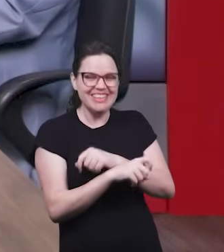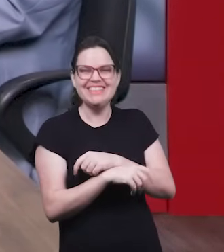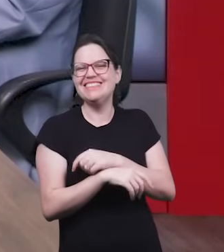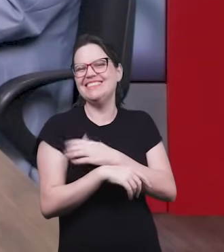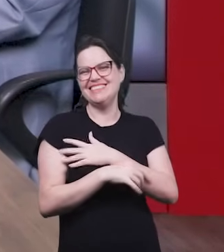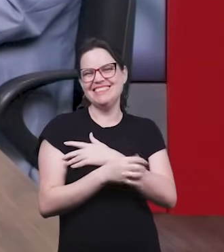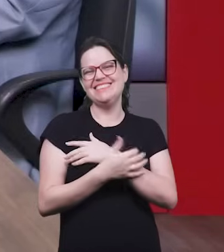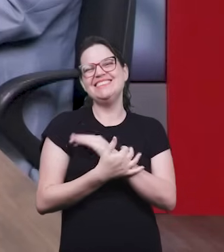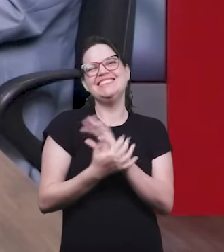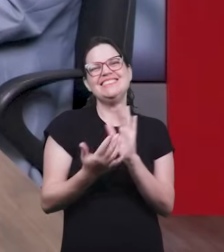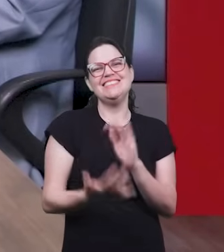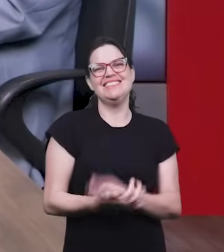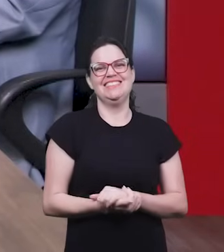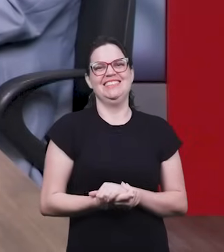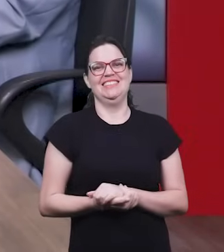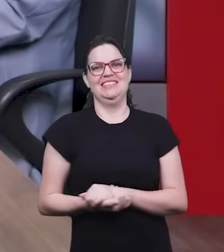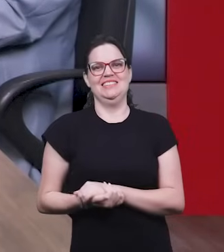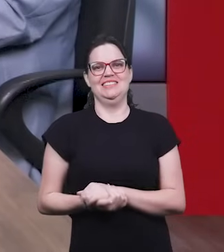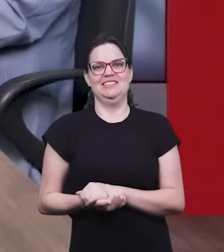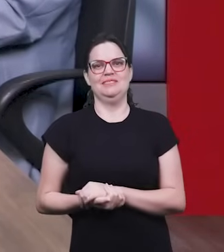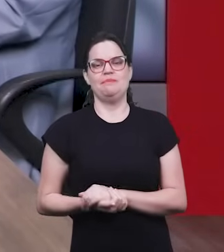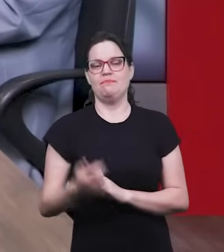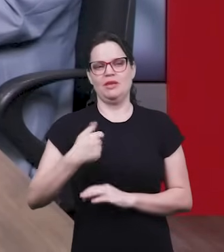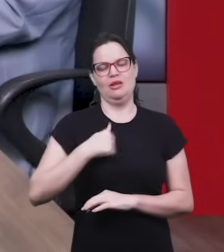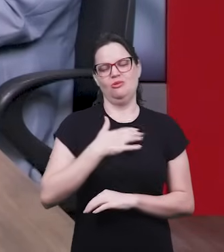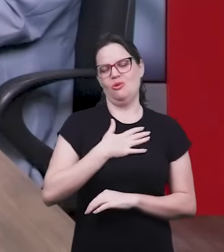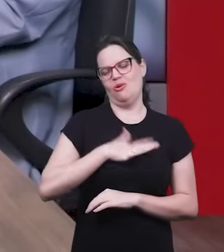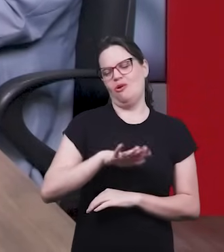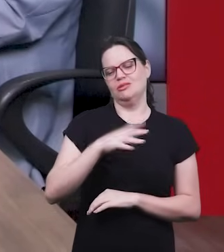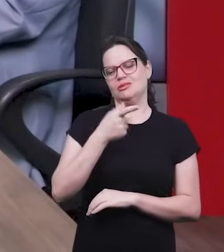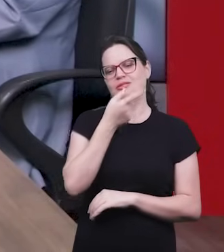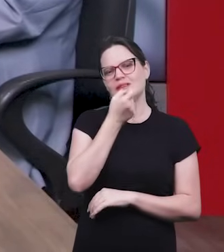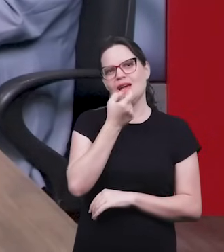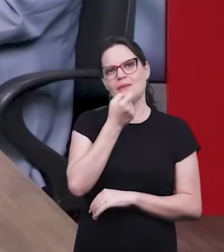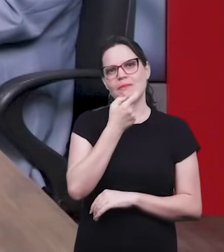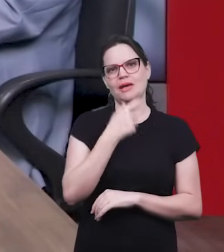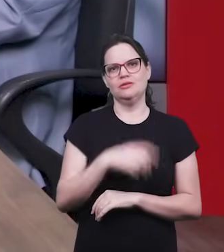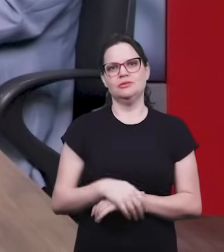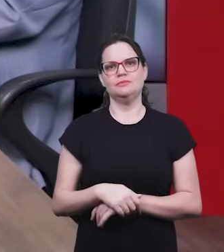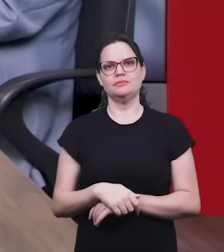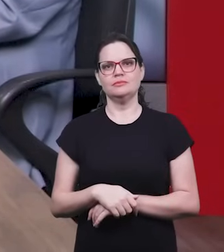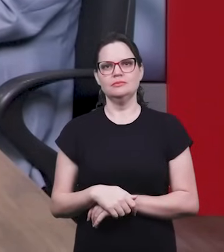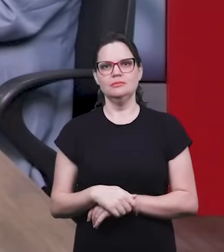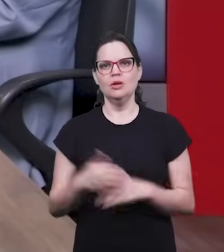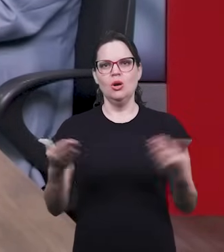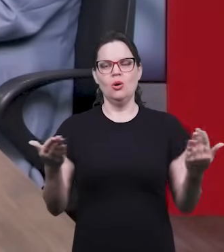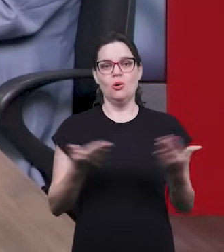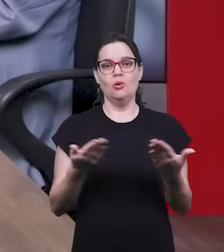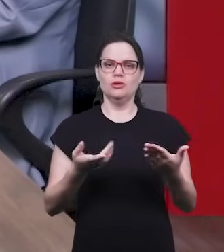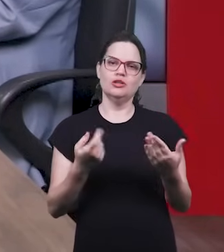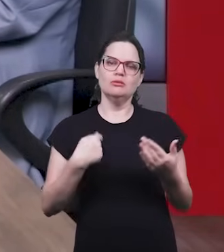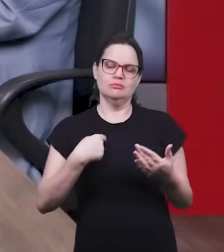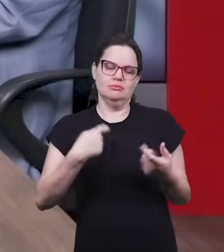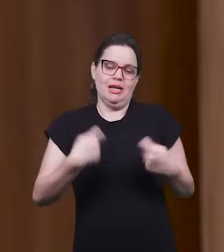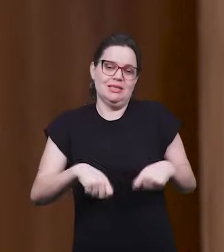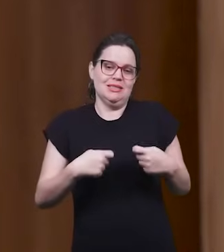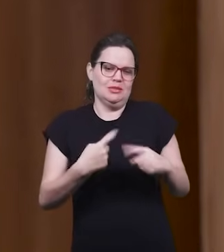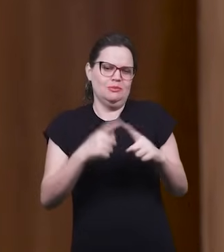É difícil, né? É difícil. Não sou muito de remédio, medicamento. Hoje sou dependente de alguma coisa aí, porque estou aí.